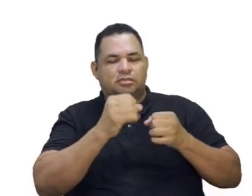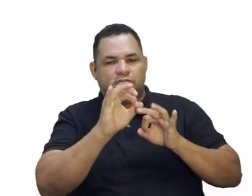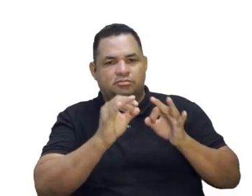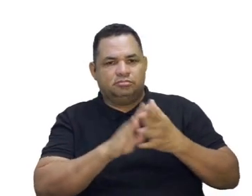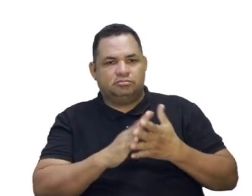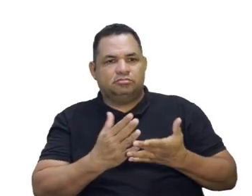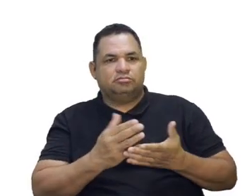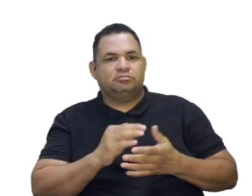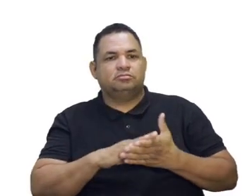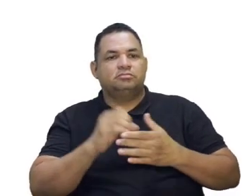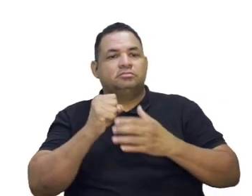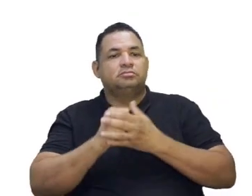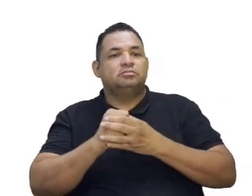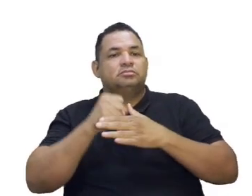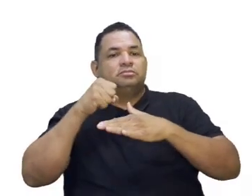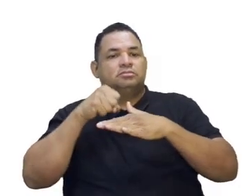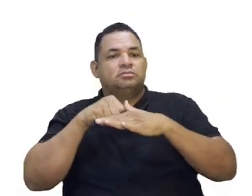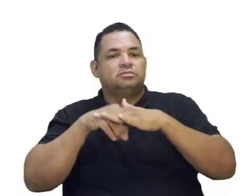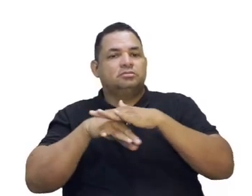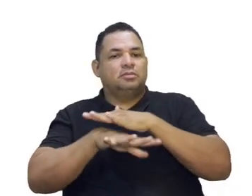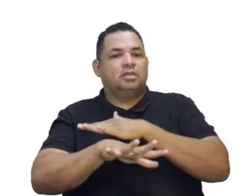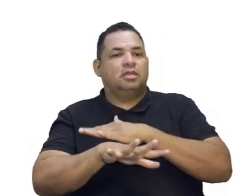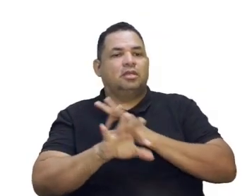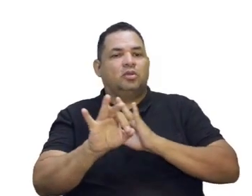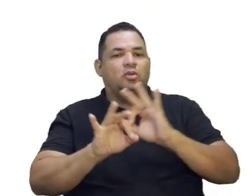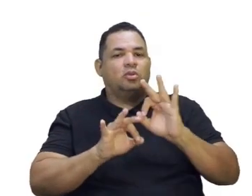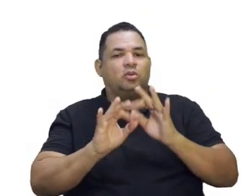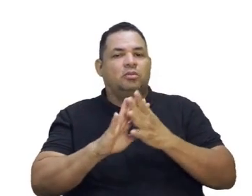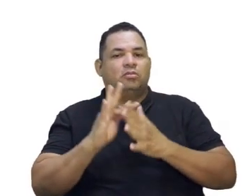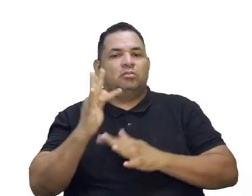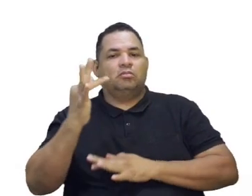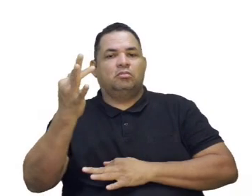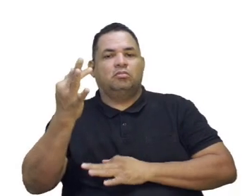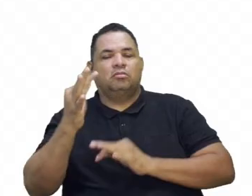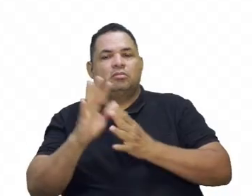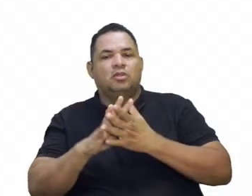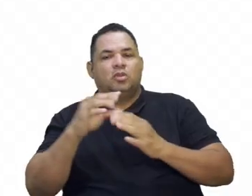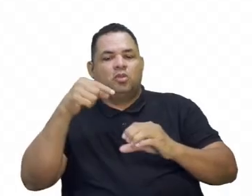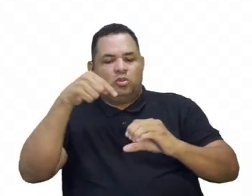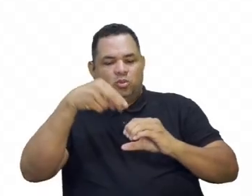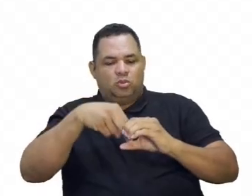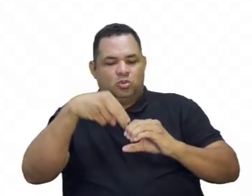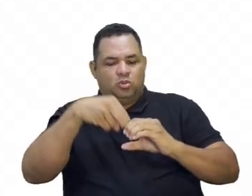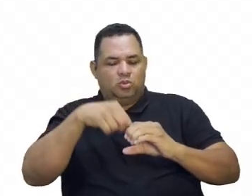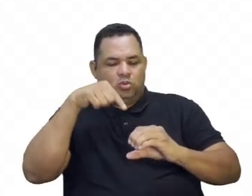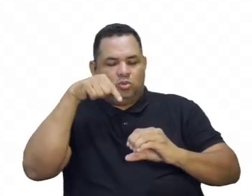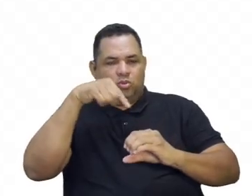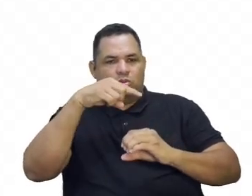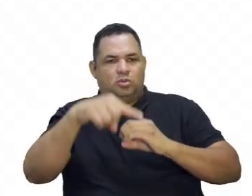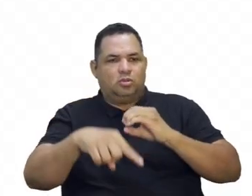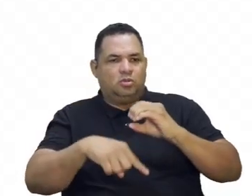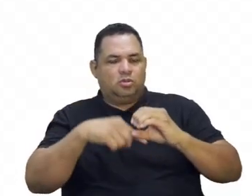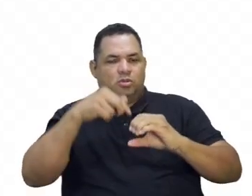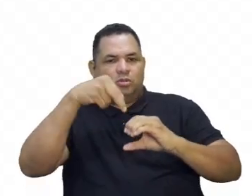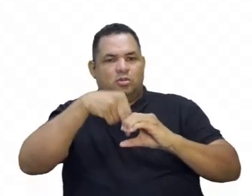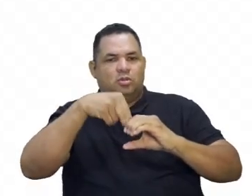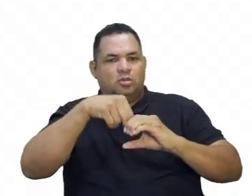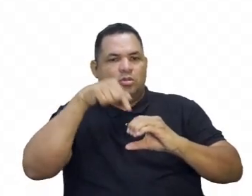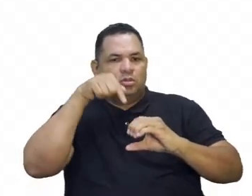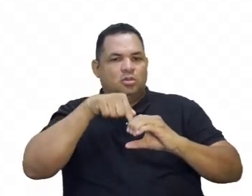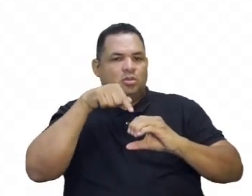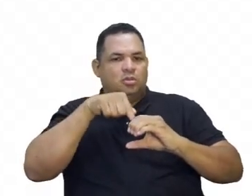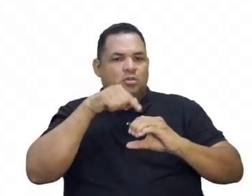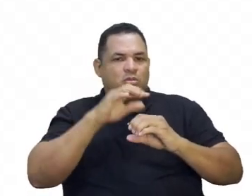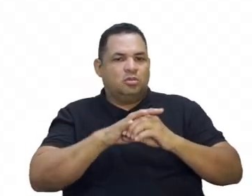a radioatividade, ela é um fenômeno no núcleo do átomo, onde aquele núcleo